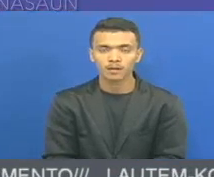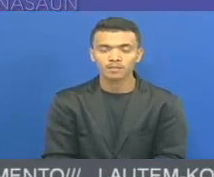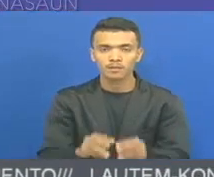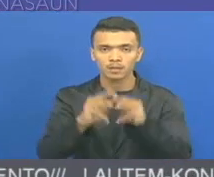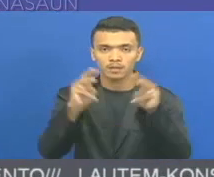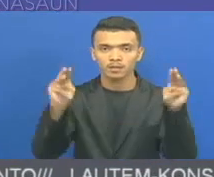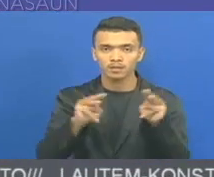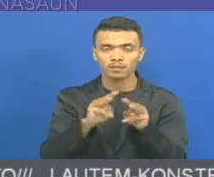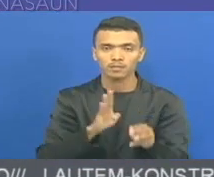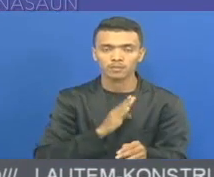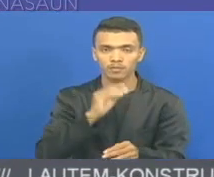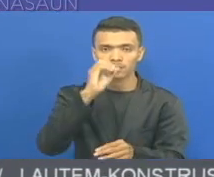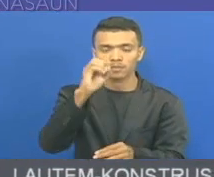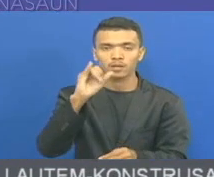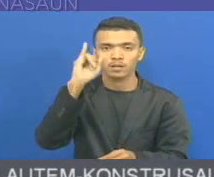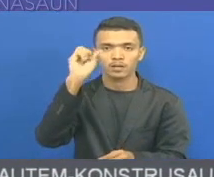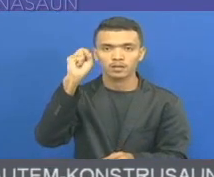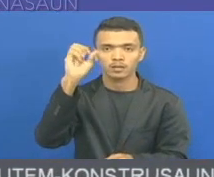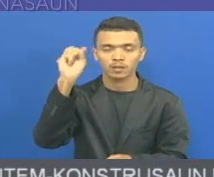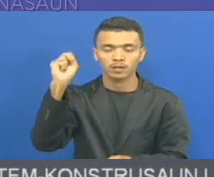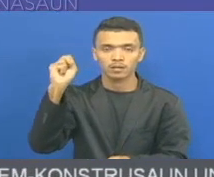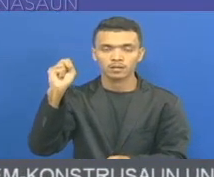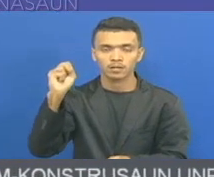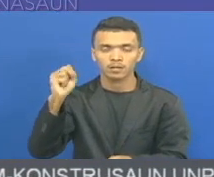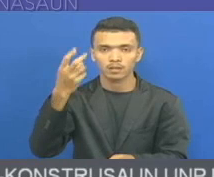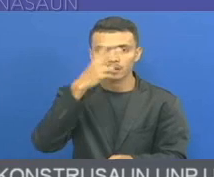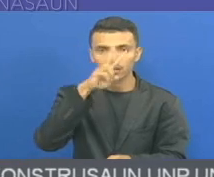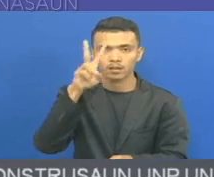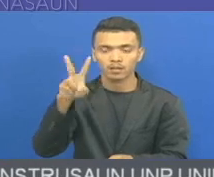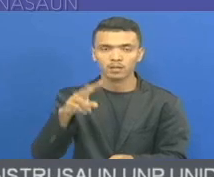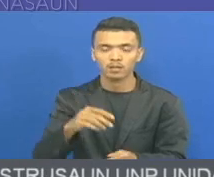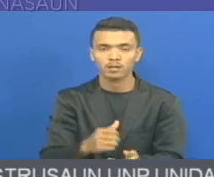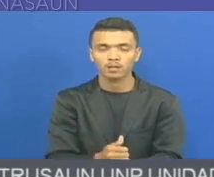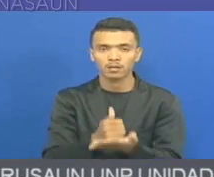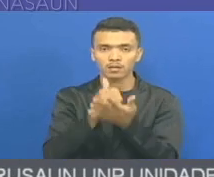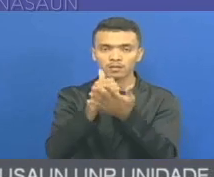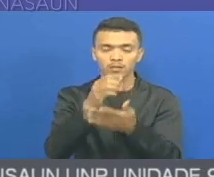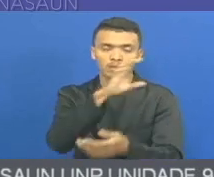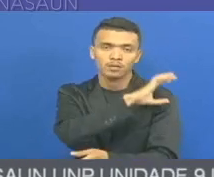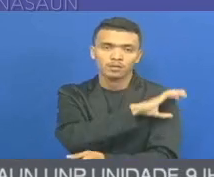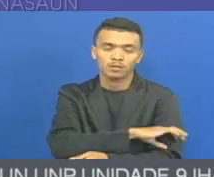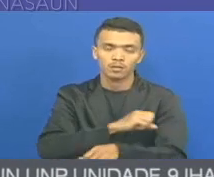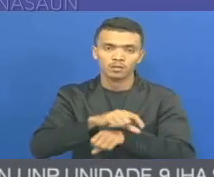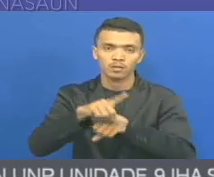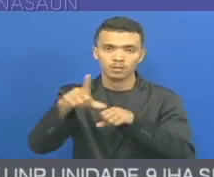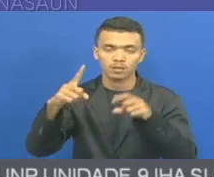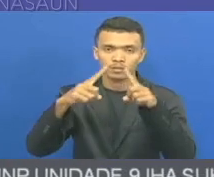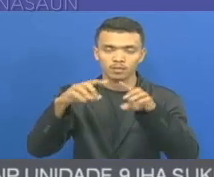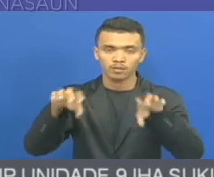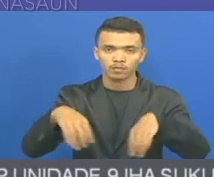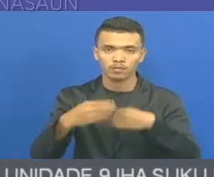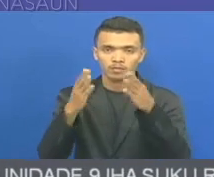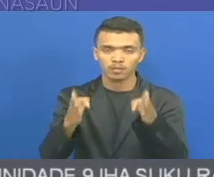Në fatin e ti municipi Bobonaru, Institutu Seguransa Social socializa rezimi kontributivu Seguransa Social. Më